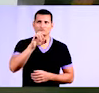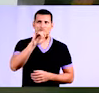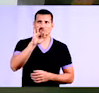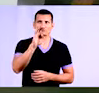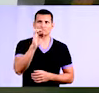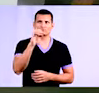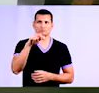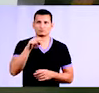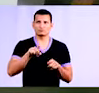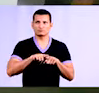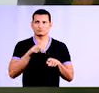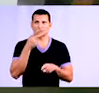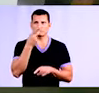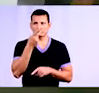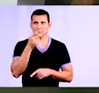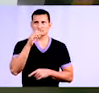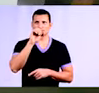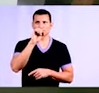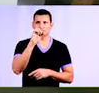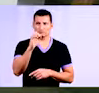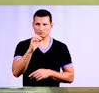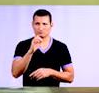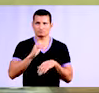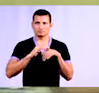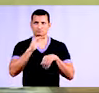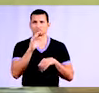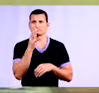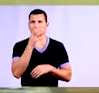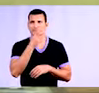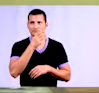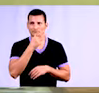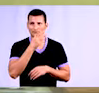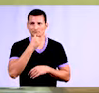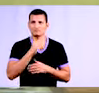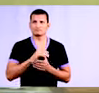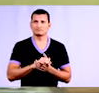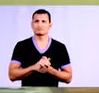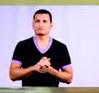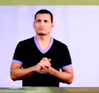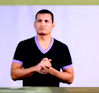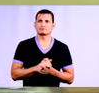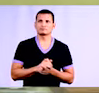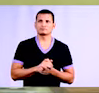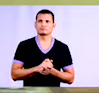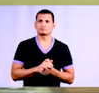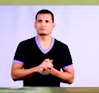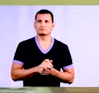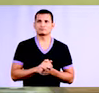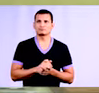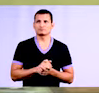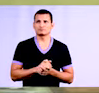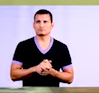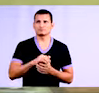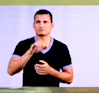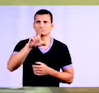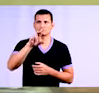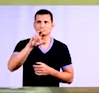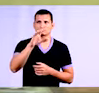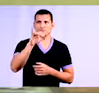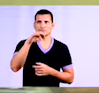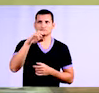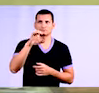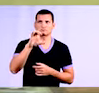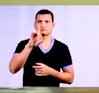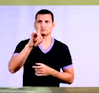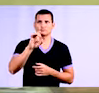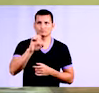lento. Muito bem, parabéns. Tutor de Mamoré, lento. Também, do Cineide, quando o computador trabalha dessa forma, sempre